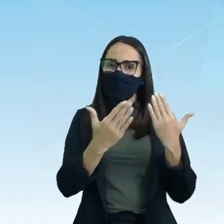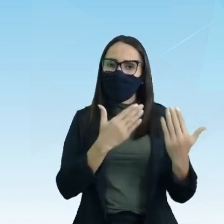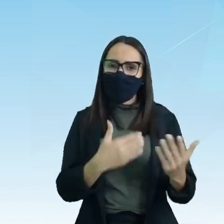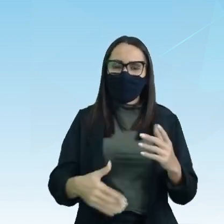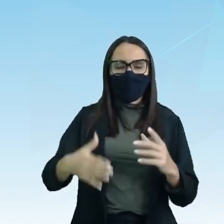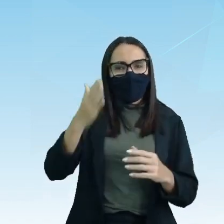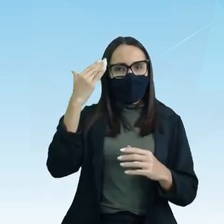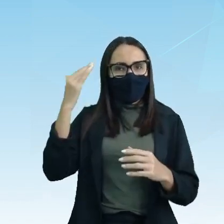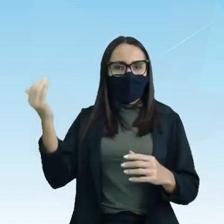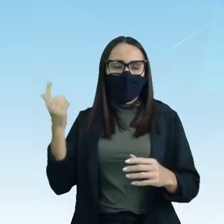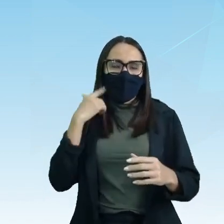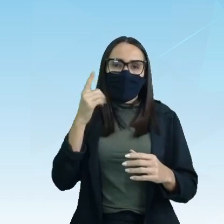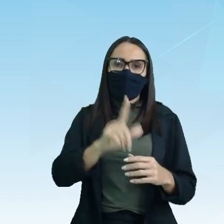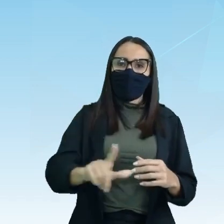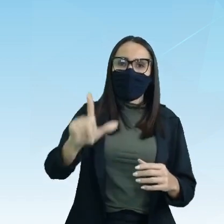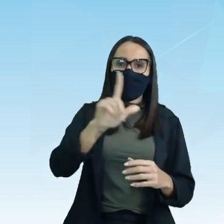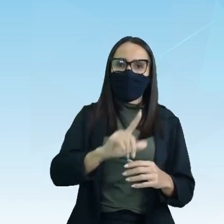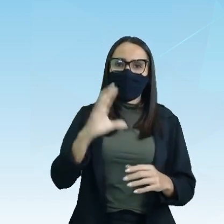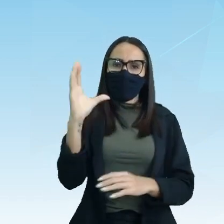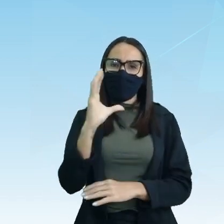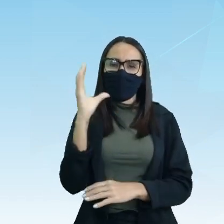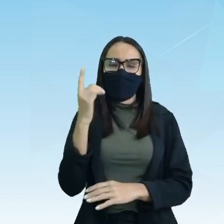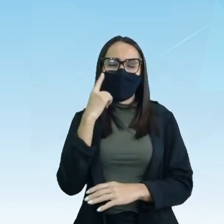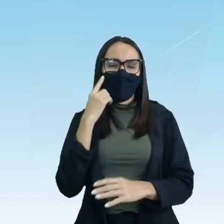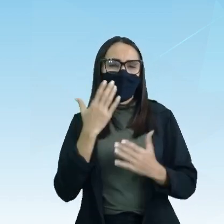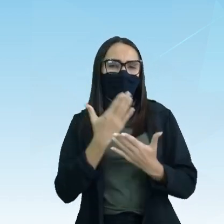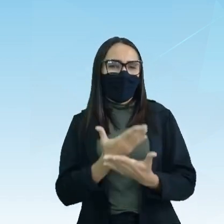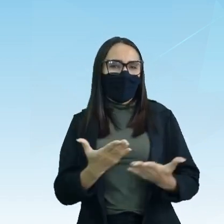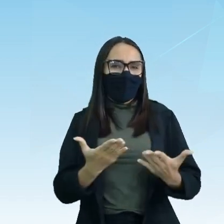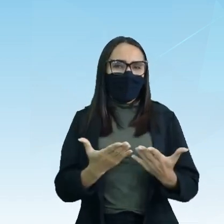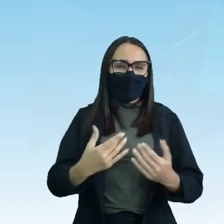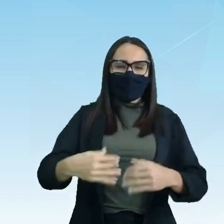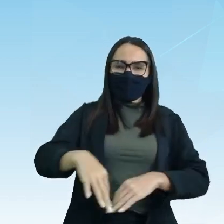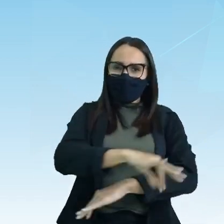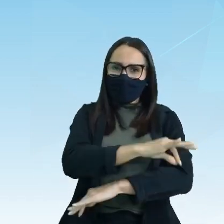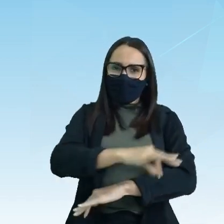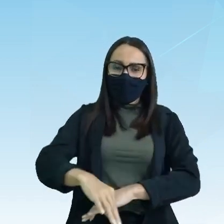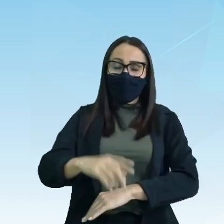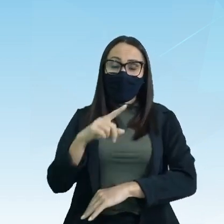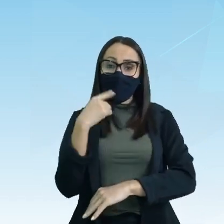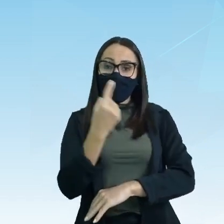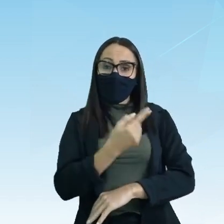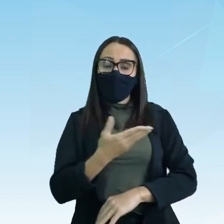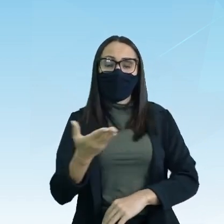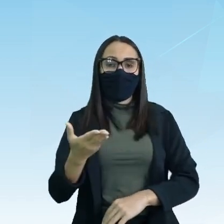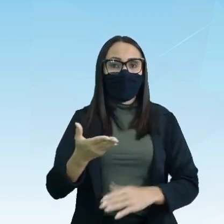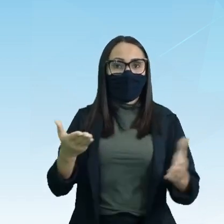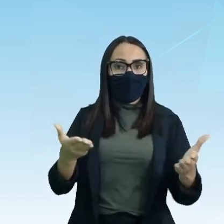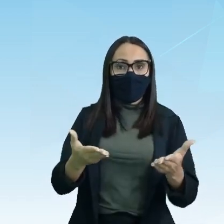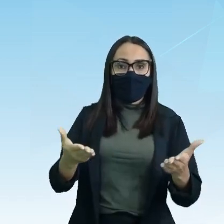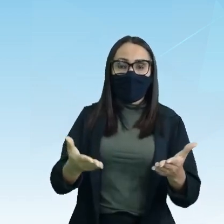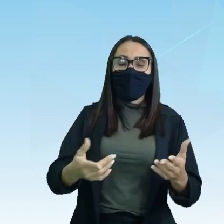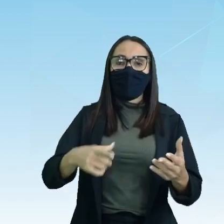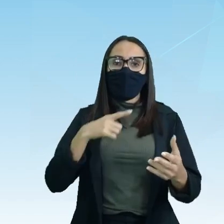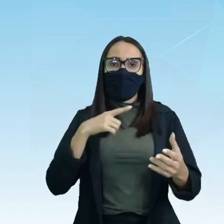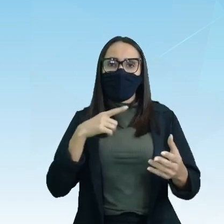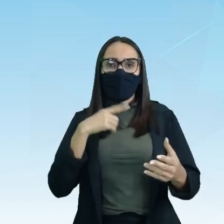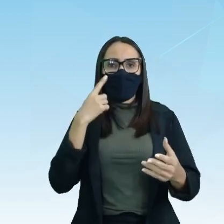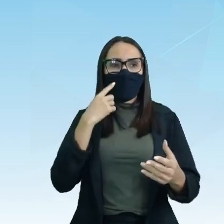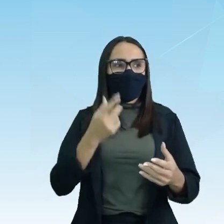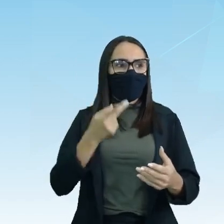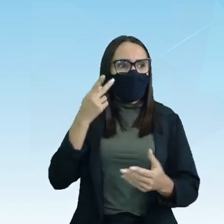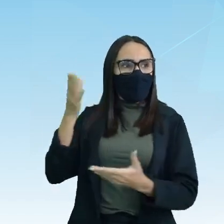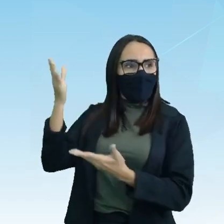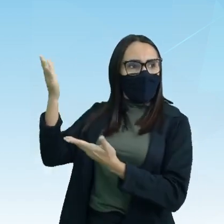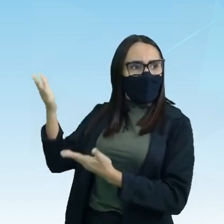e Científico. E hoje com um gostinho bem arquitetônico. Hoje nós temos aqui a presença desse professor